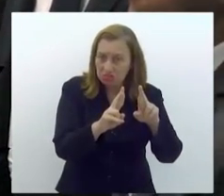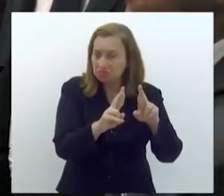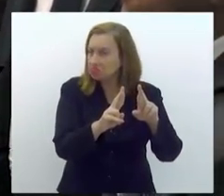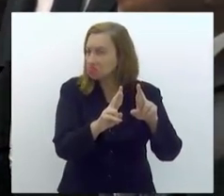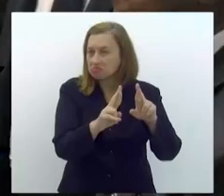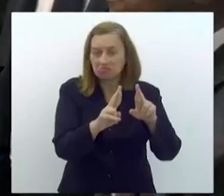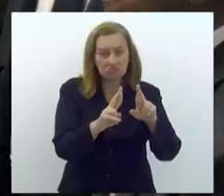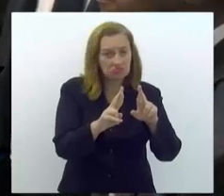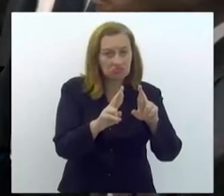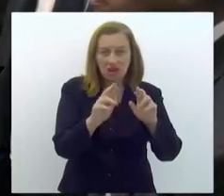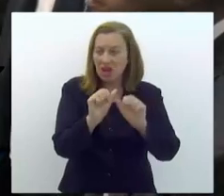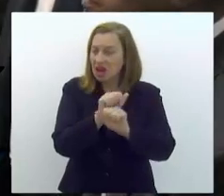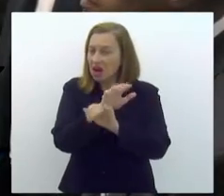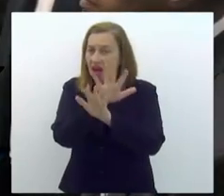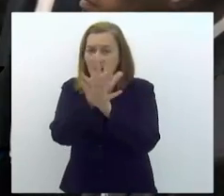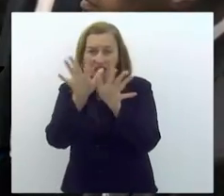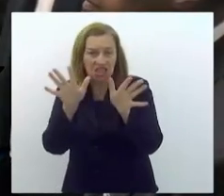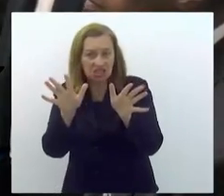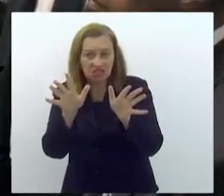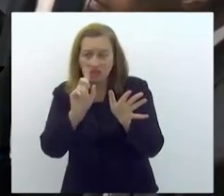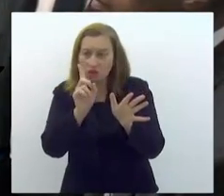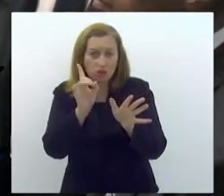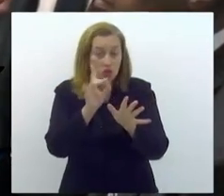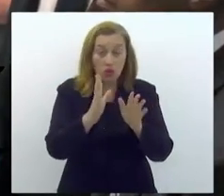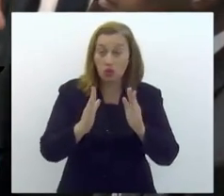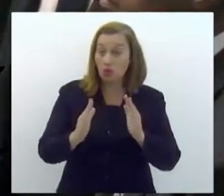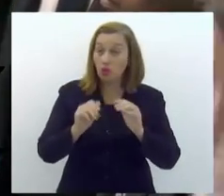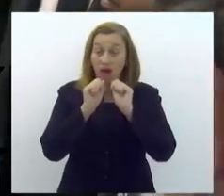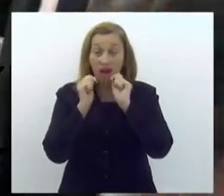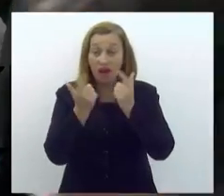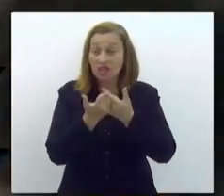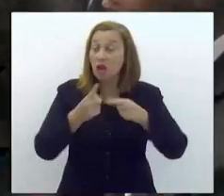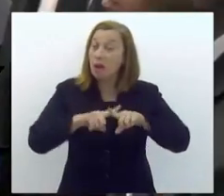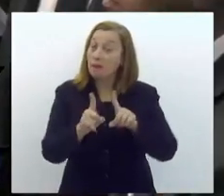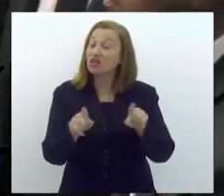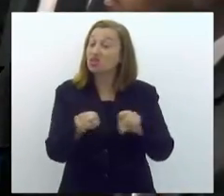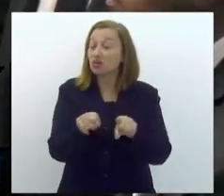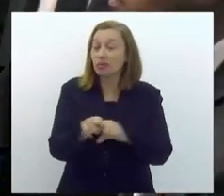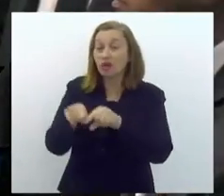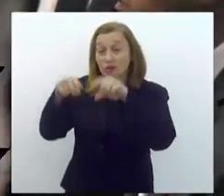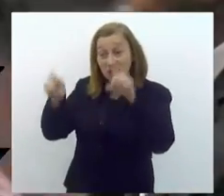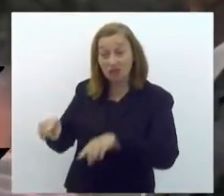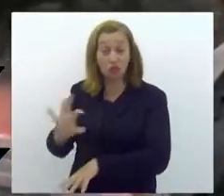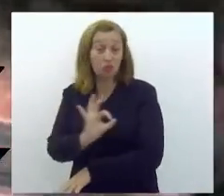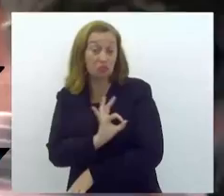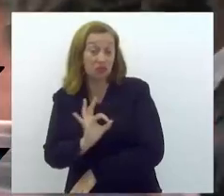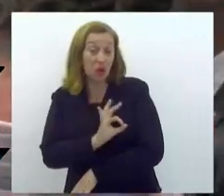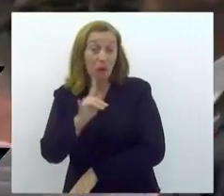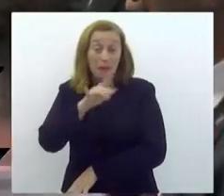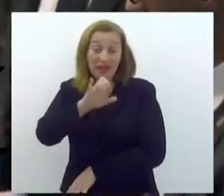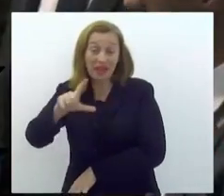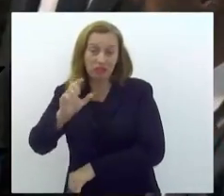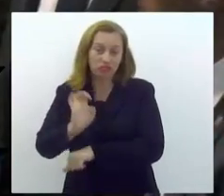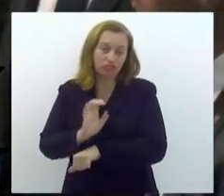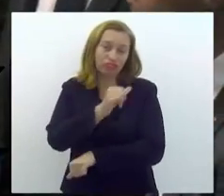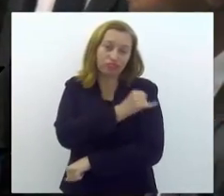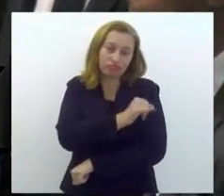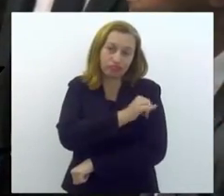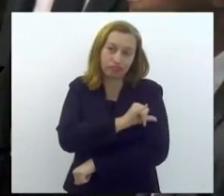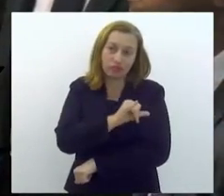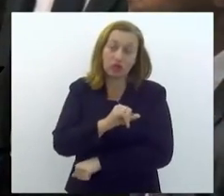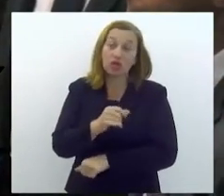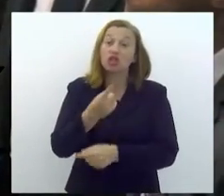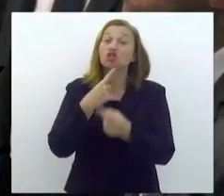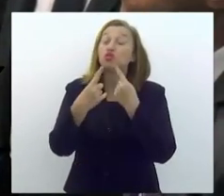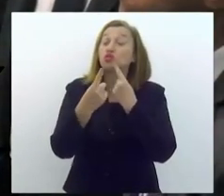a transparência não só com essa casa mas com o servidor policial penal no estado do Rio de Janeiro de